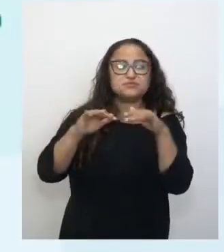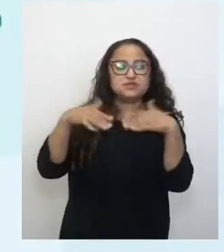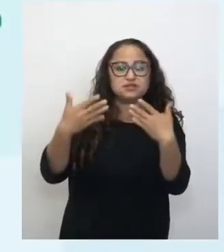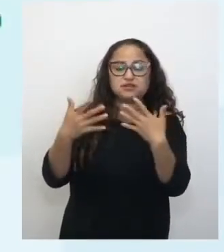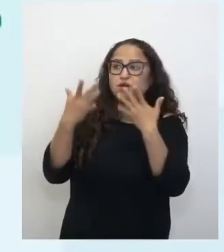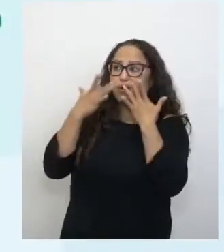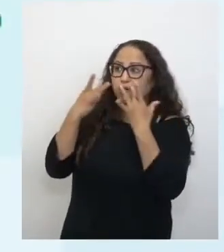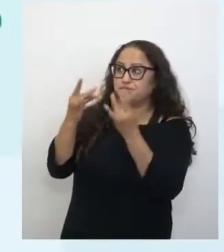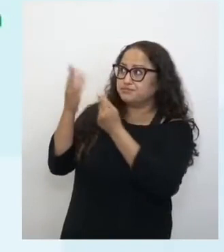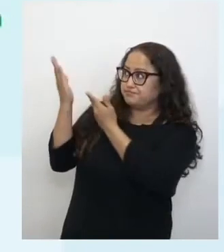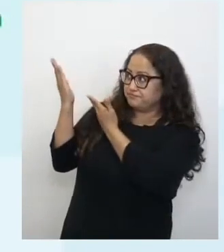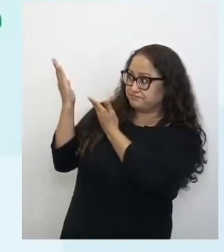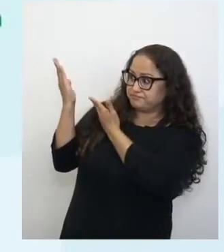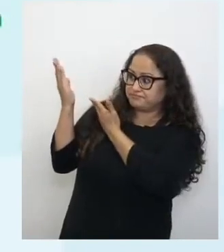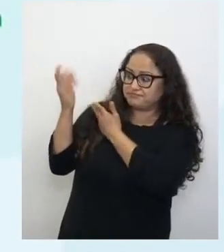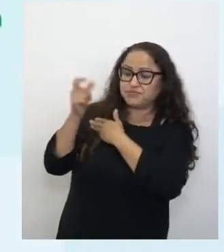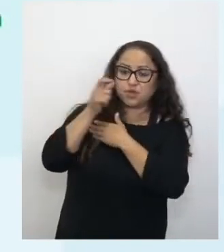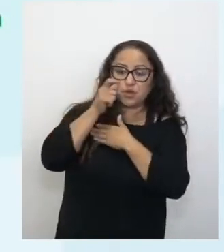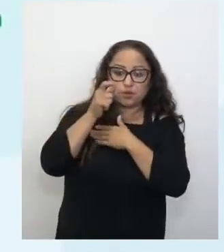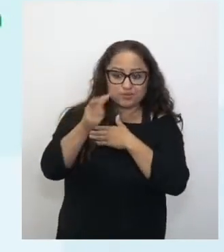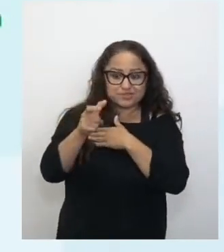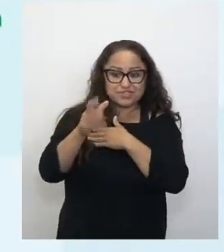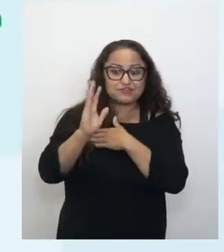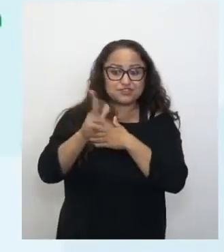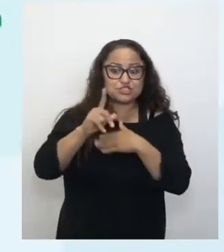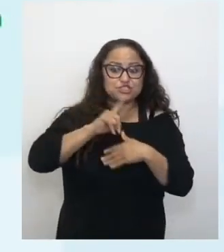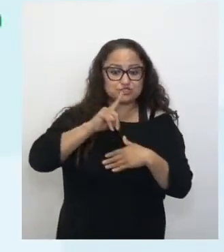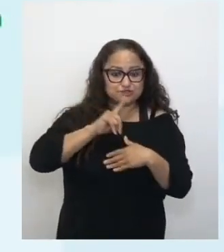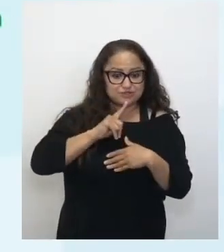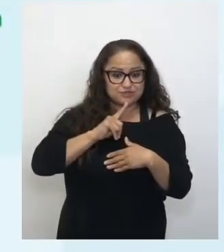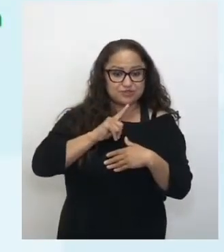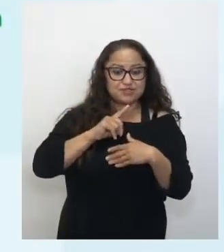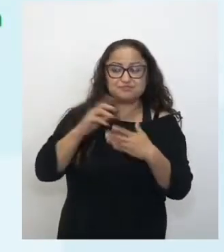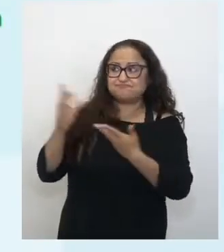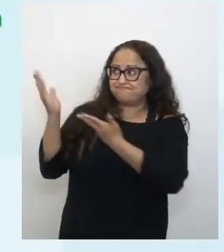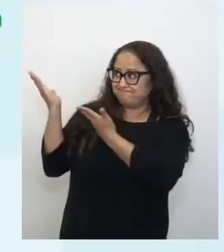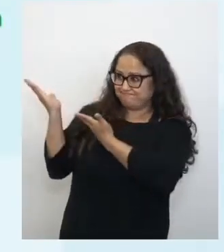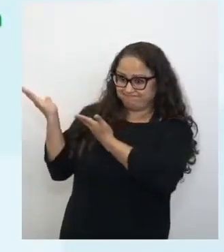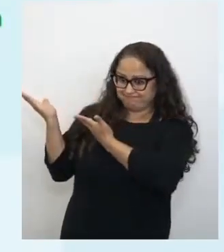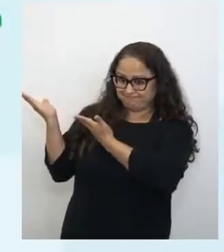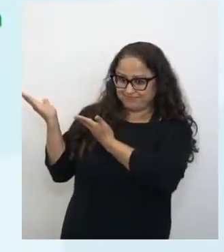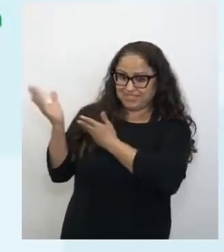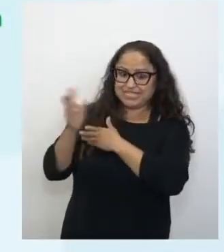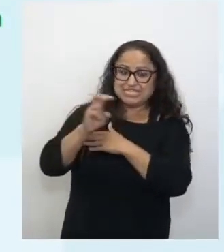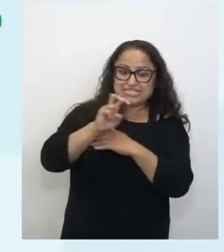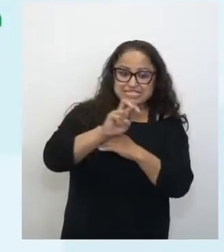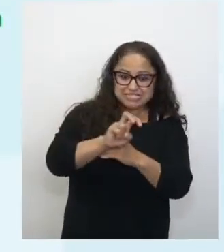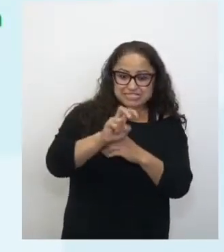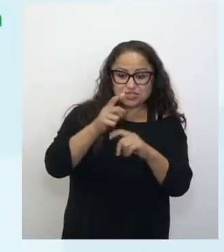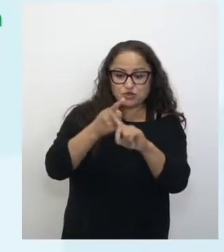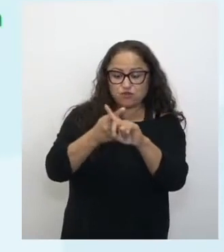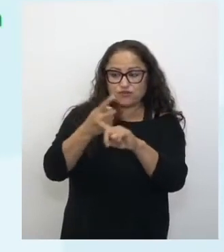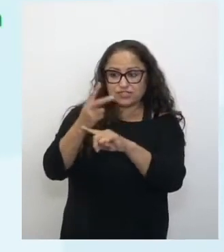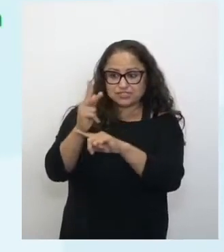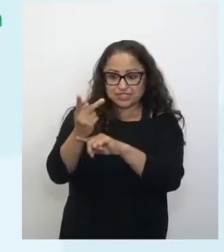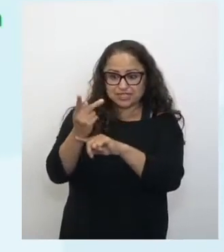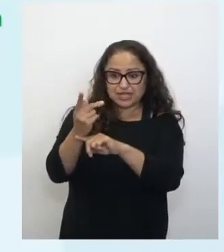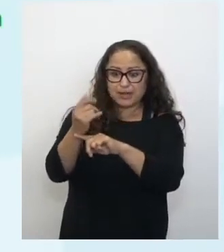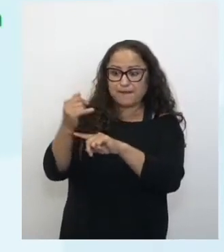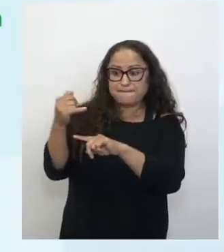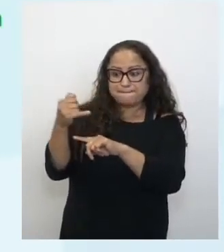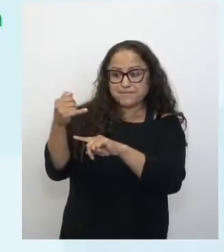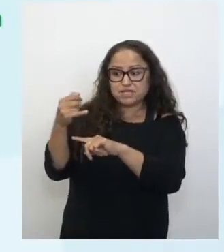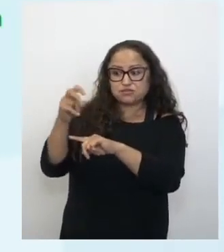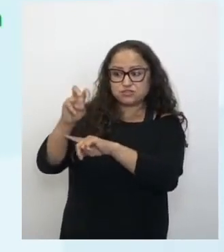Observe aqui que eu já coloquei para você a distributiva 5xh -